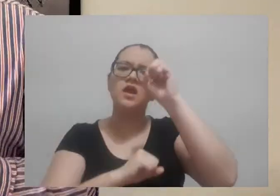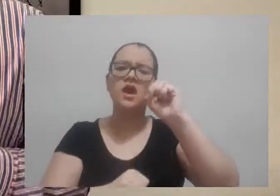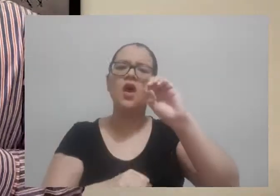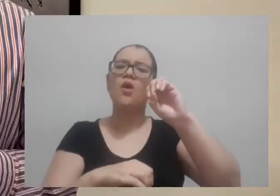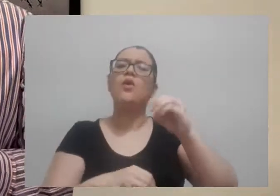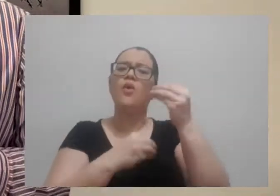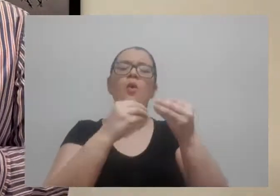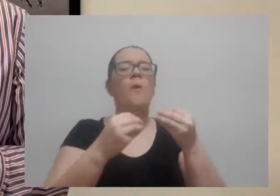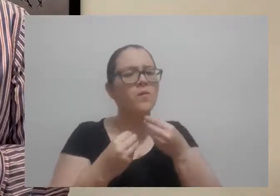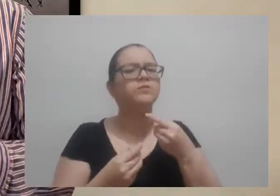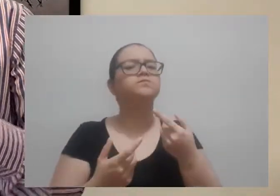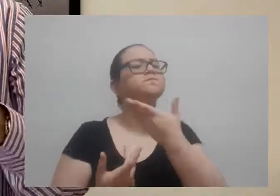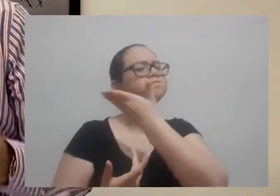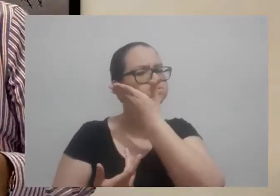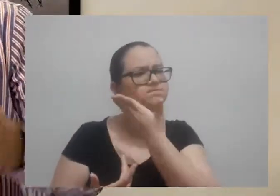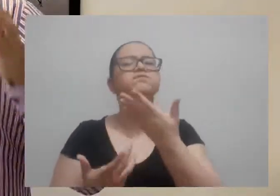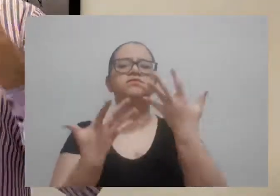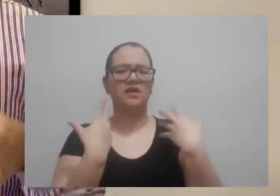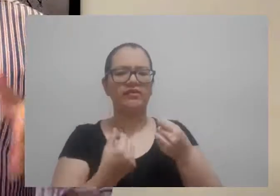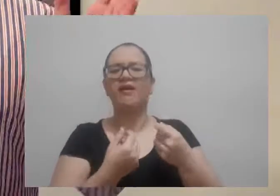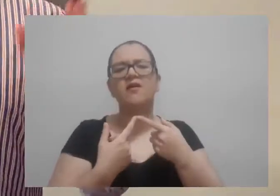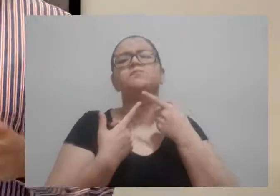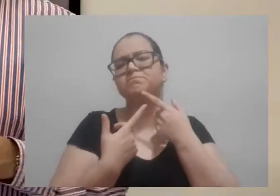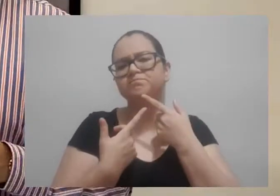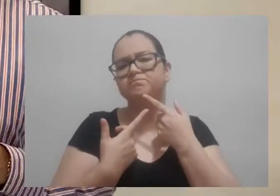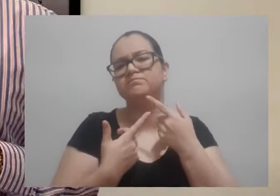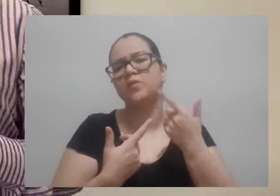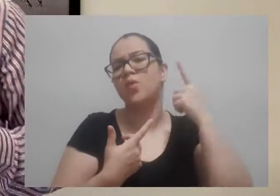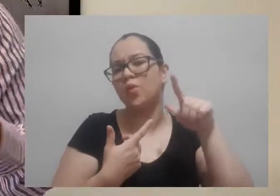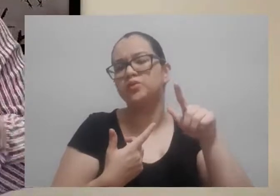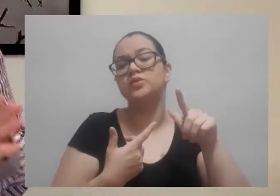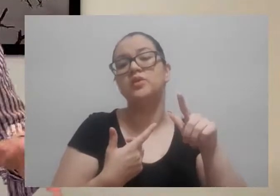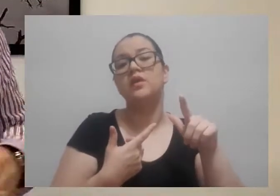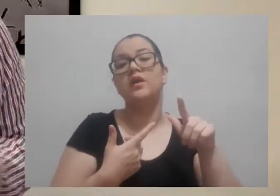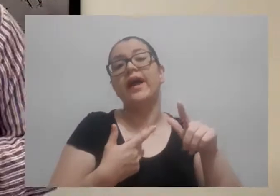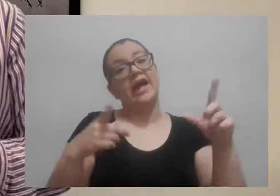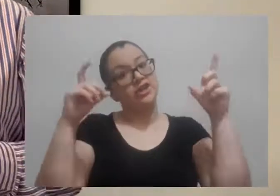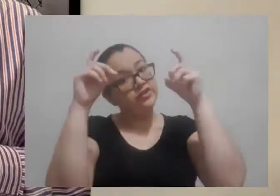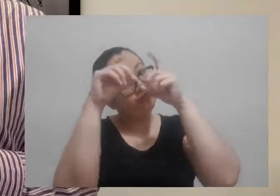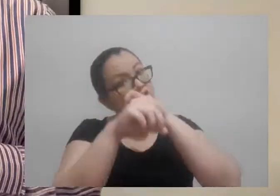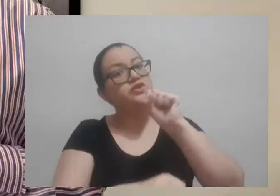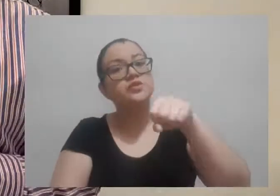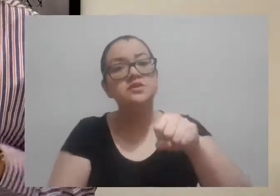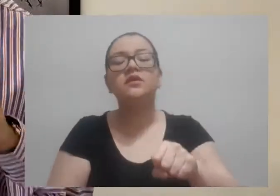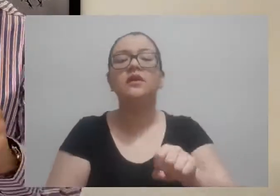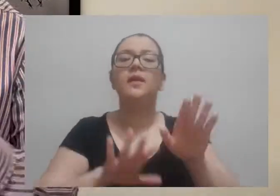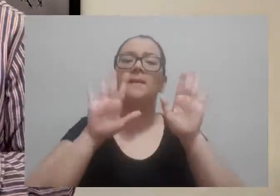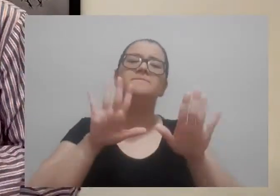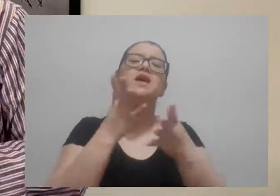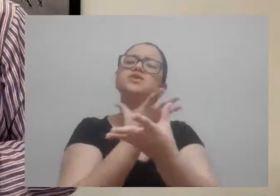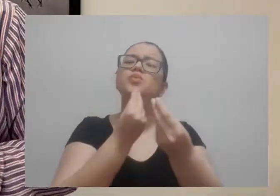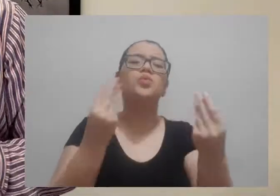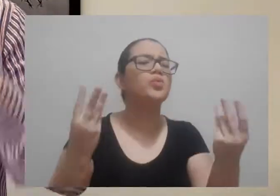outra face. Por mais difícil que seja, mas até em alguns momentos a gente pode oferecer outra face, mas